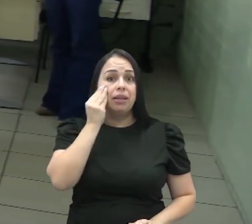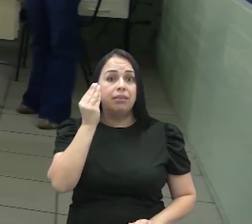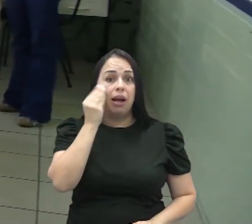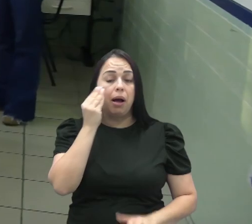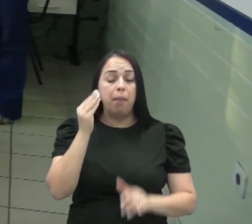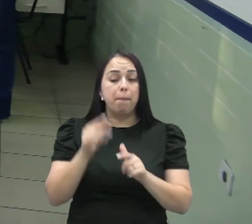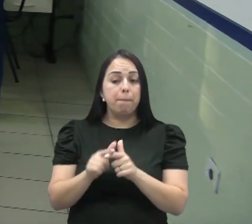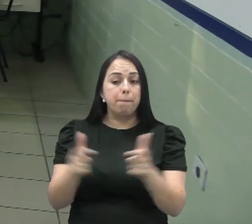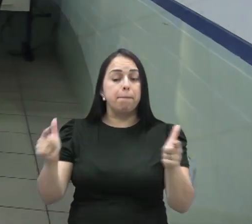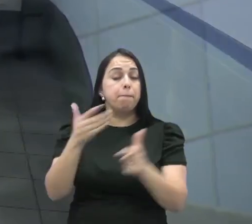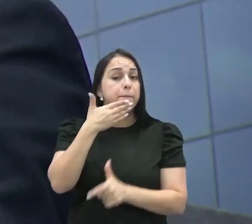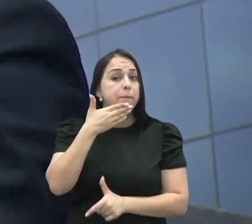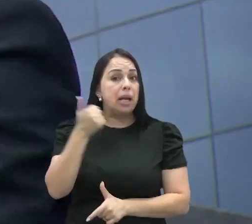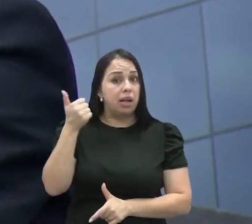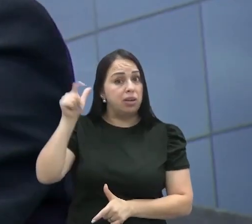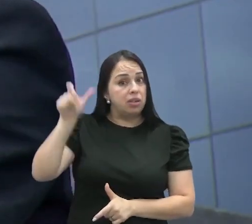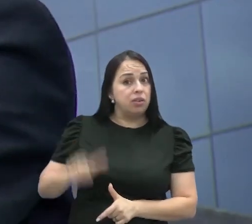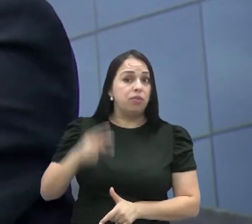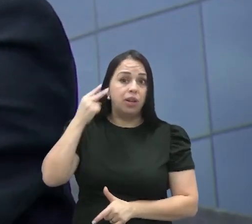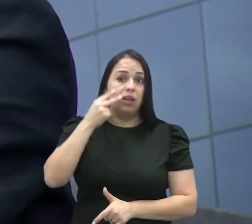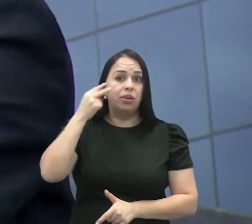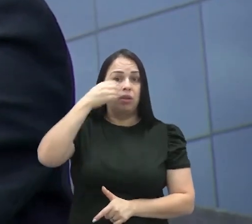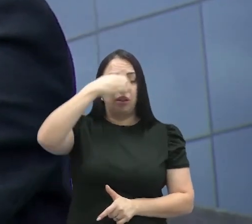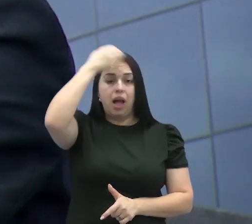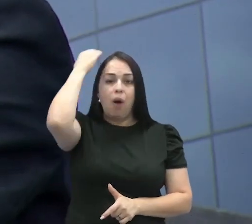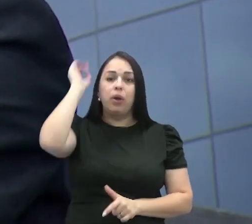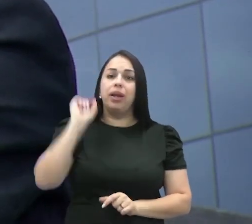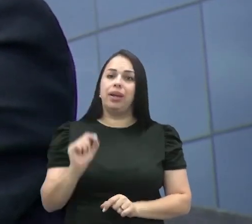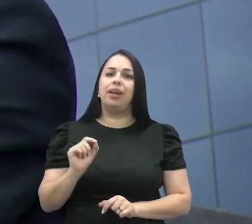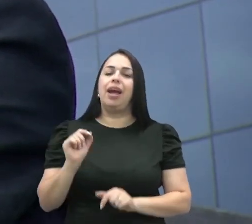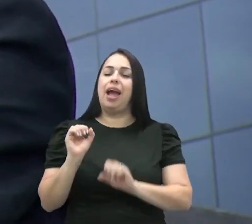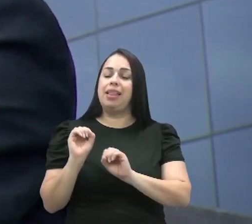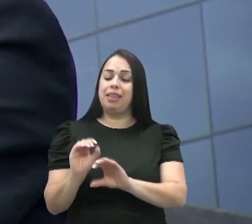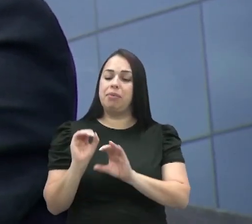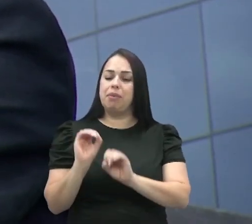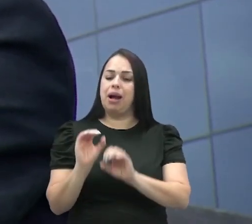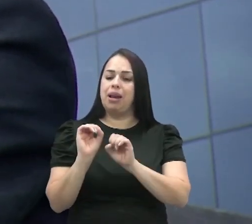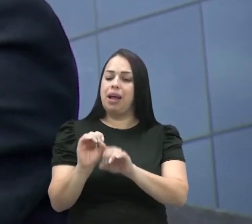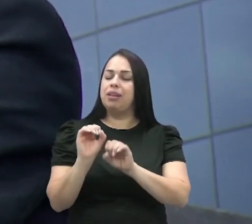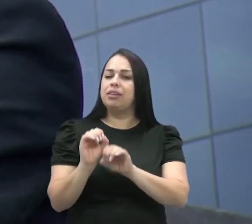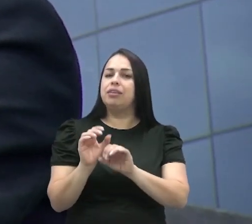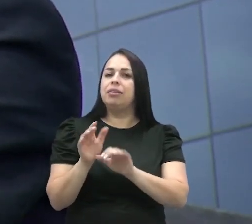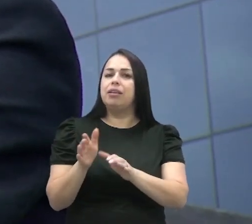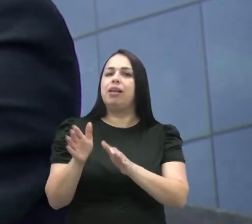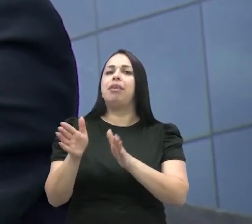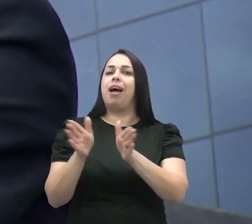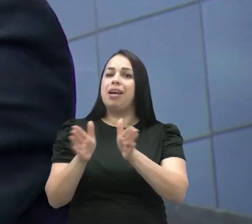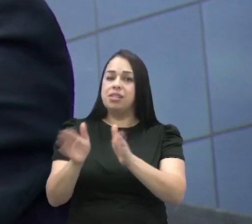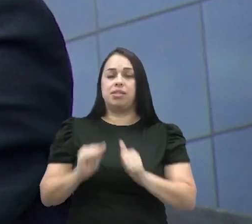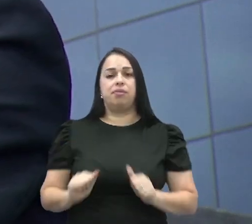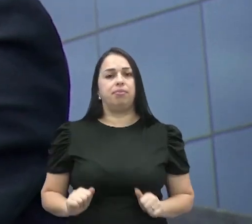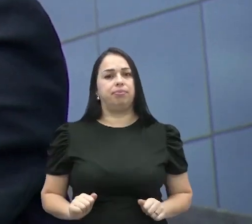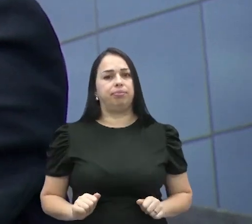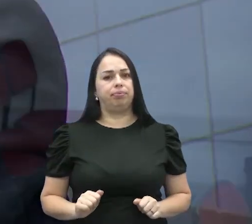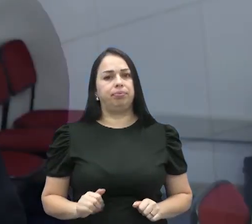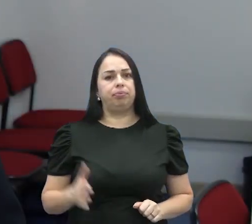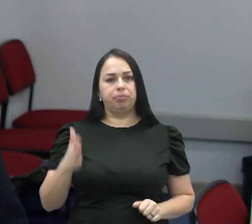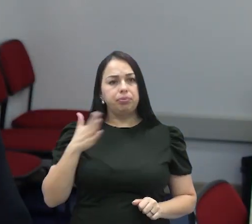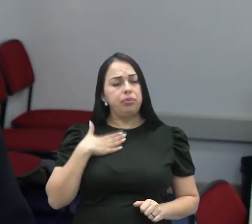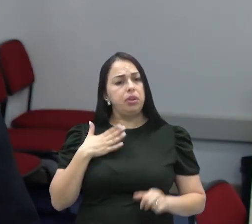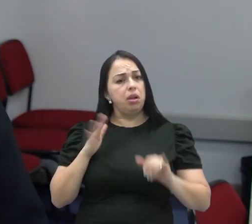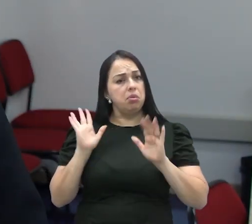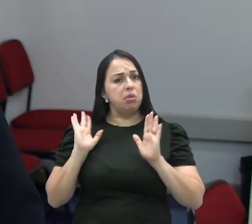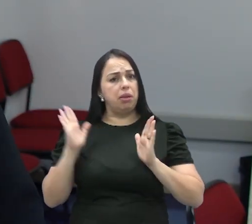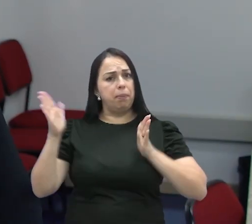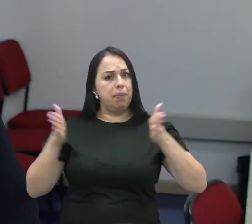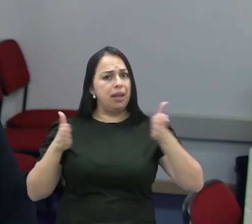para ampliar o ensino, segundo o vereador Abranches, é trabalhar por uma educação mais inclusiva. Essa foi uma